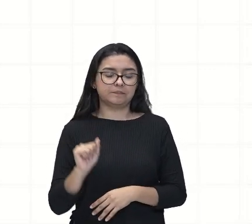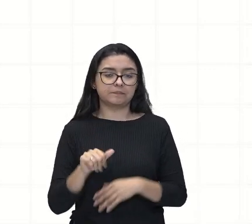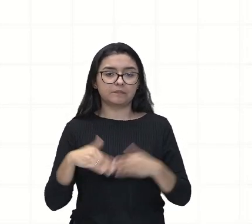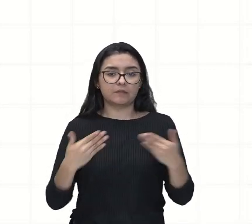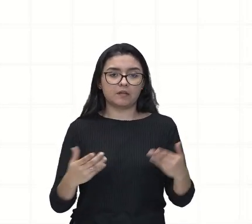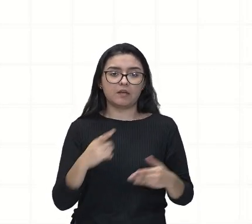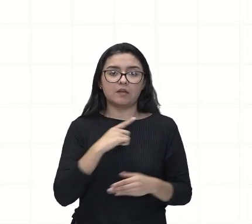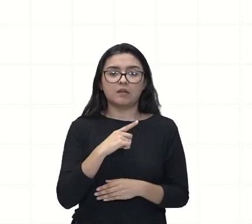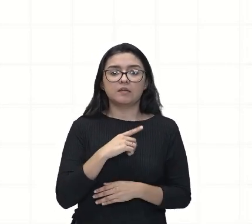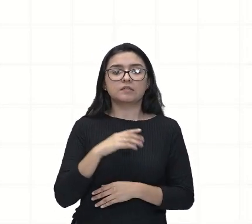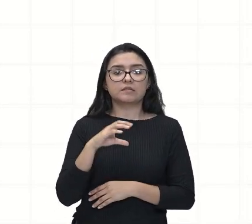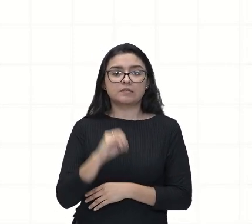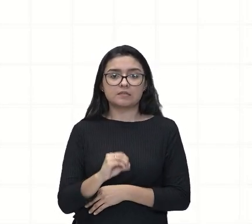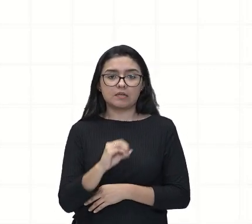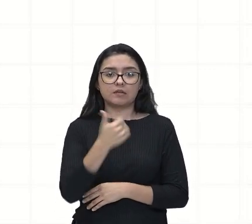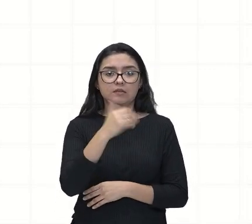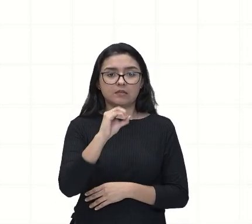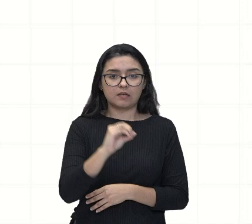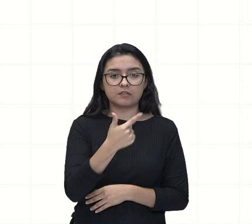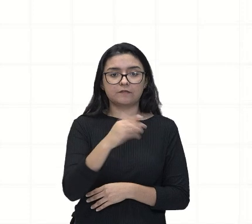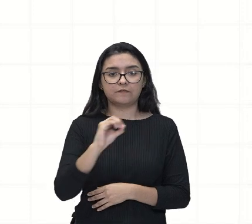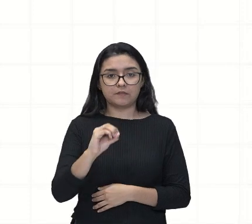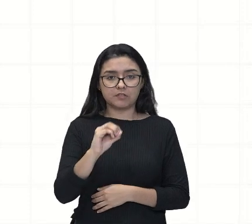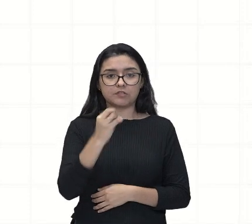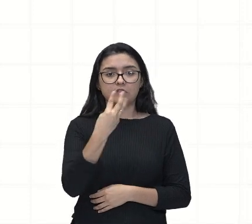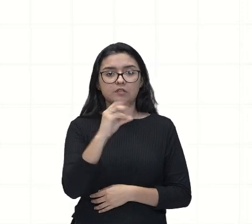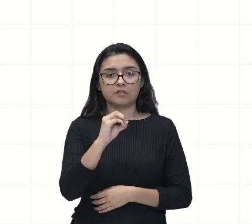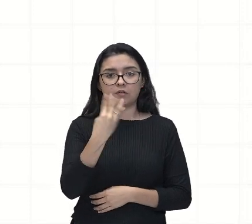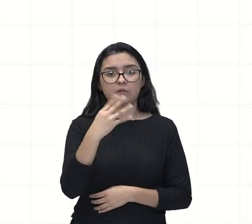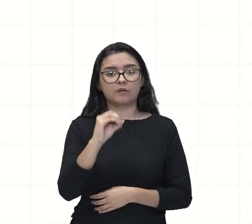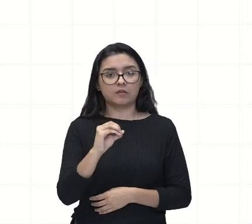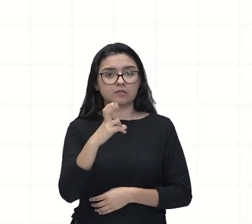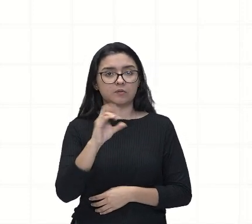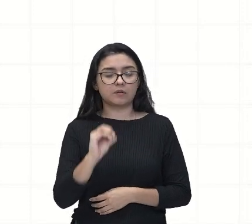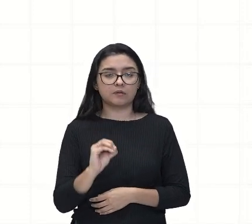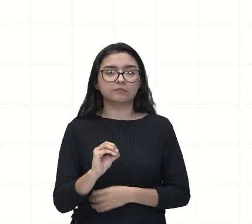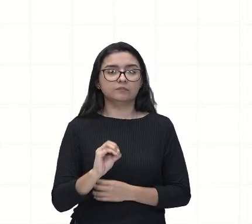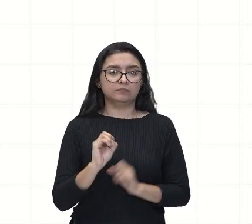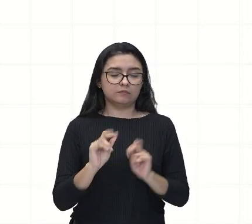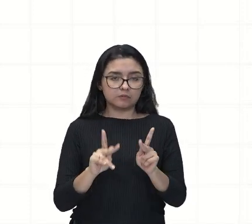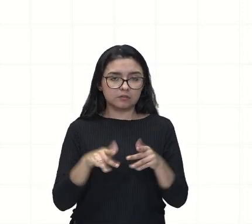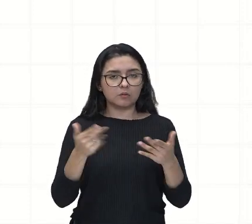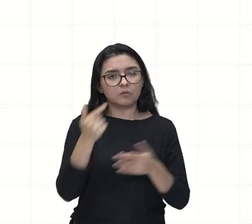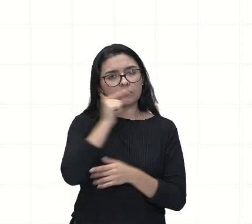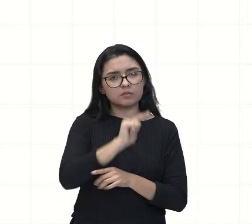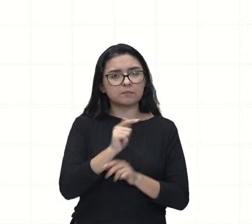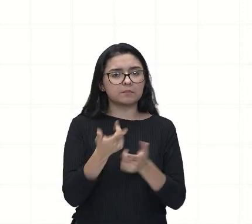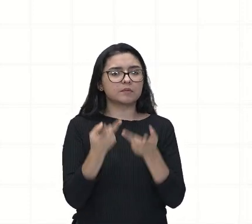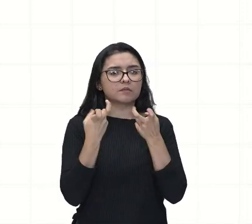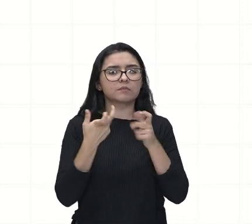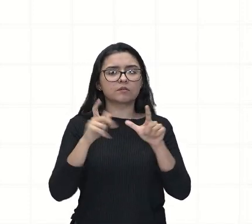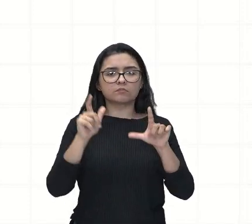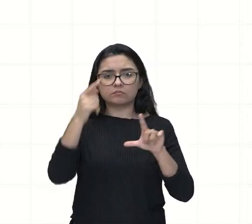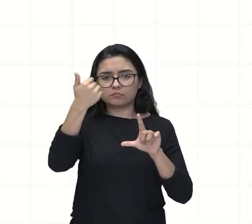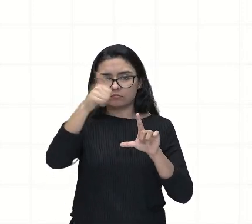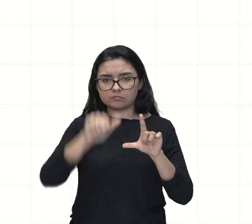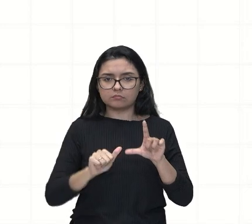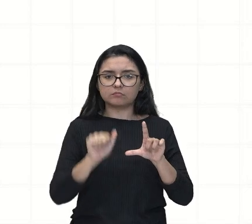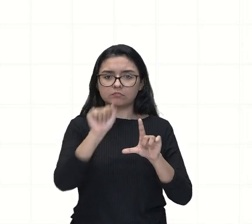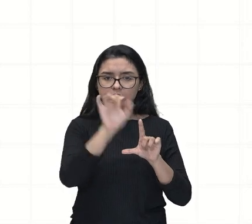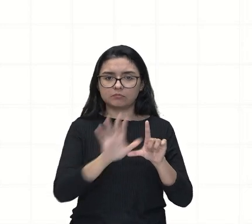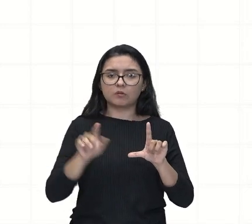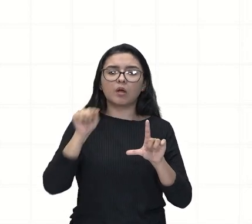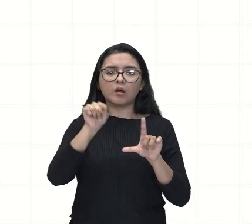a segunda, 10, a terceira, 20, 30, 40 e 50. Então, eu consigo observar aqui, ó, por exemplo, no